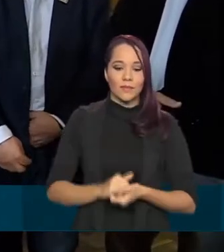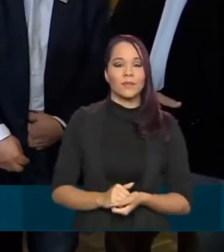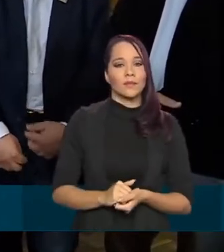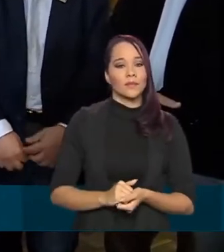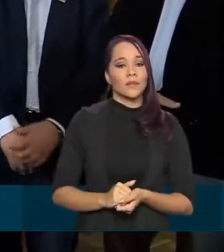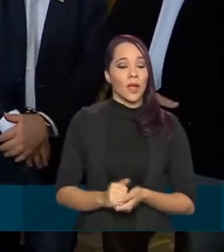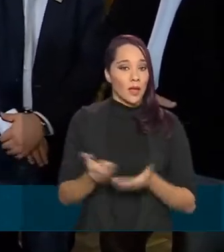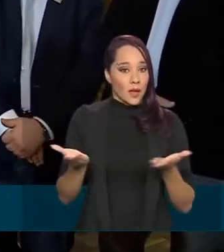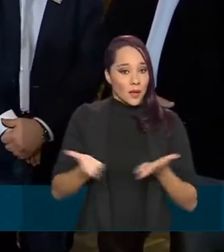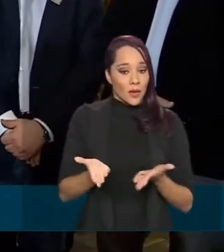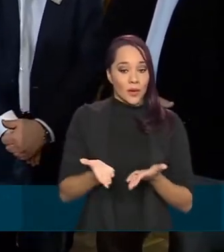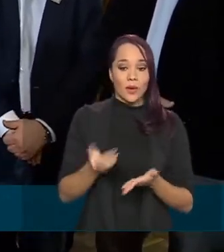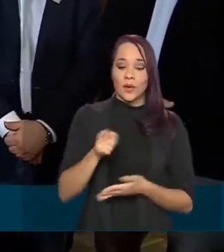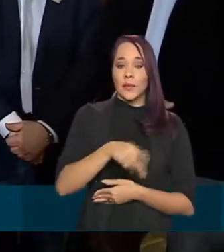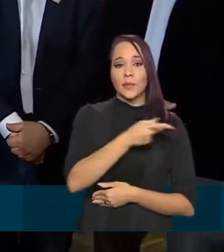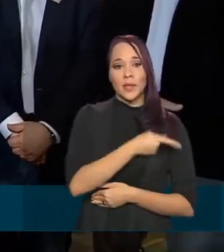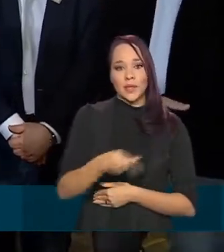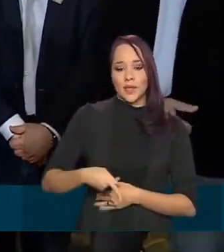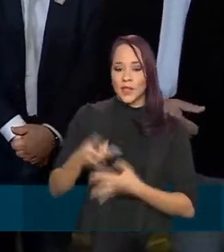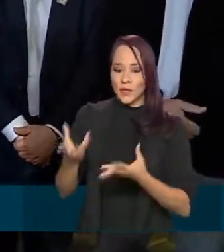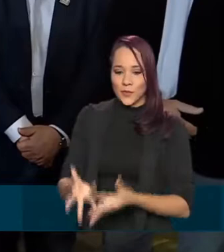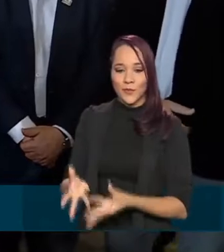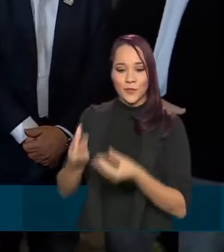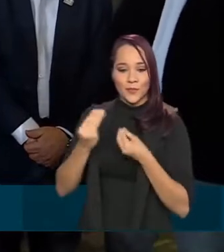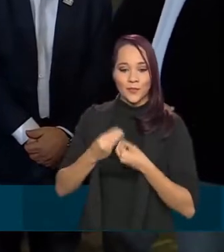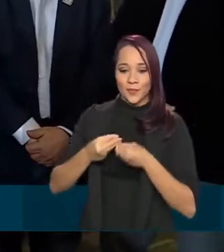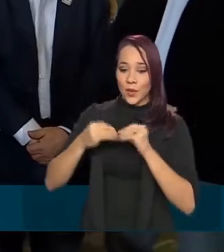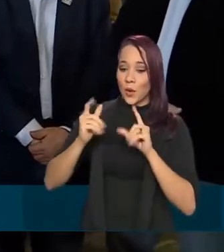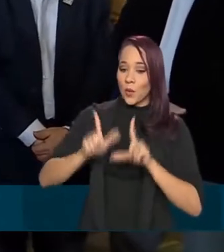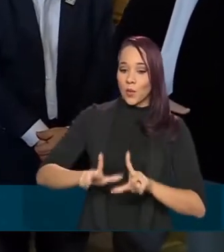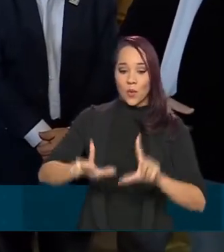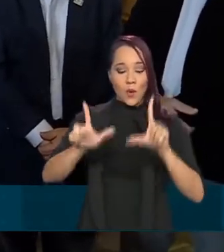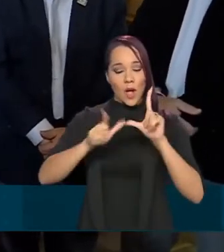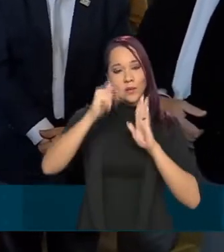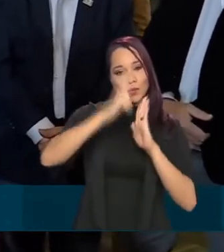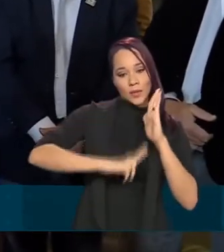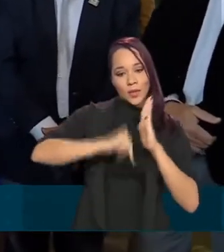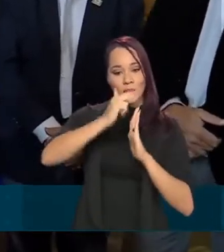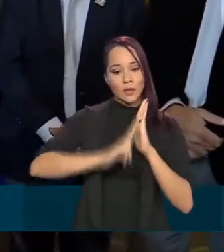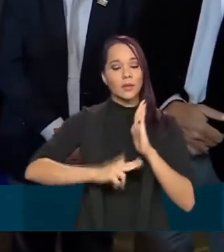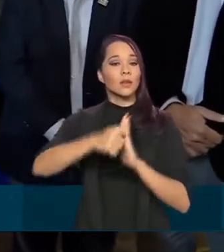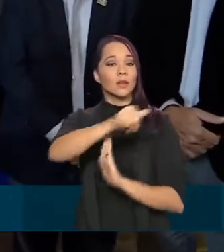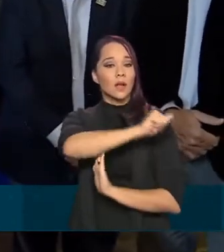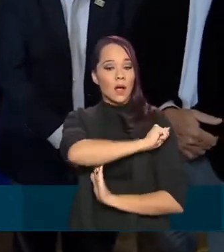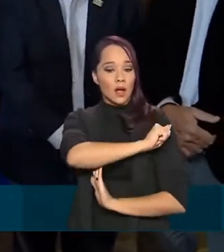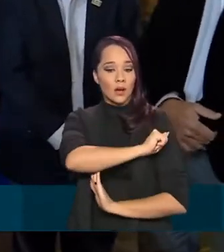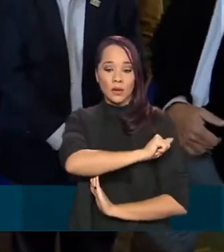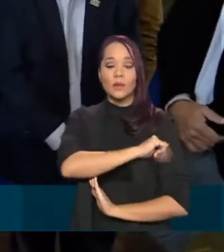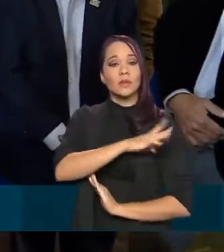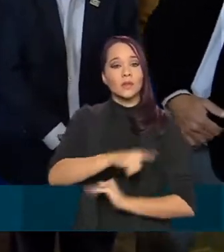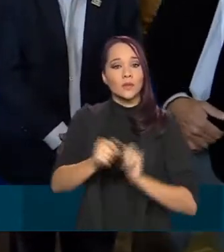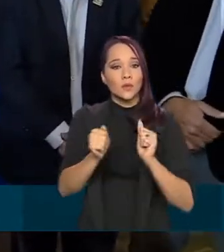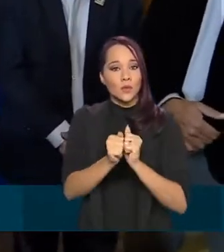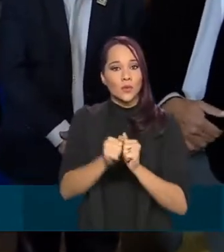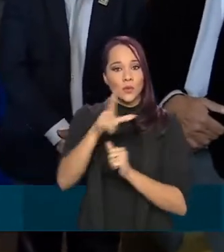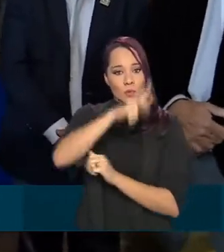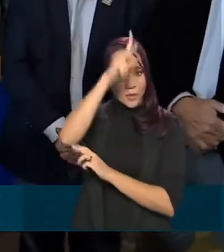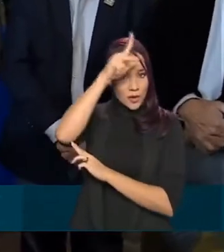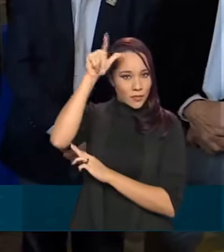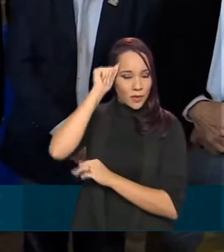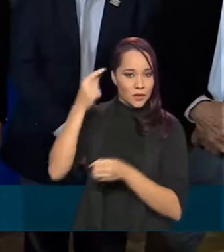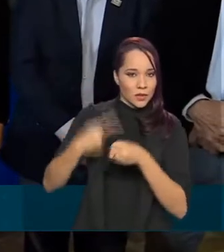grava um CD. Nesse momento, o presidente recebe aí quadro pintado por alunos. Ele está acompanhado do prefeito da cidade e também